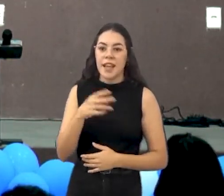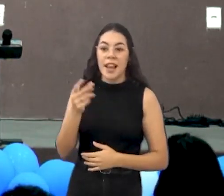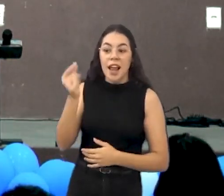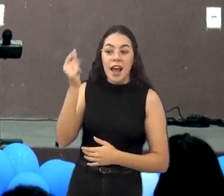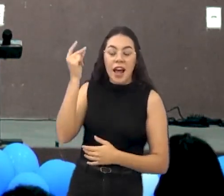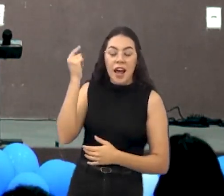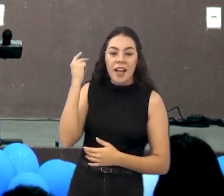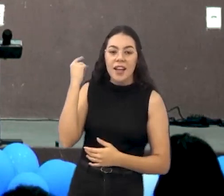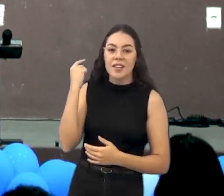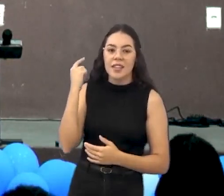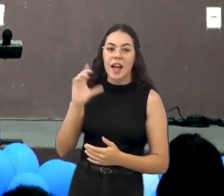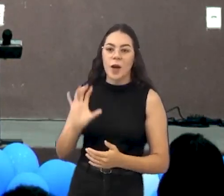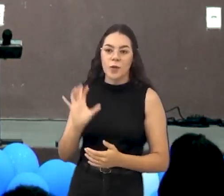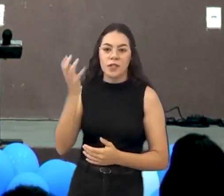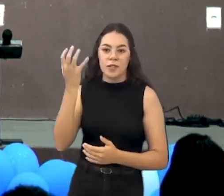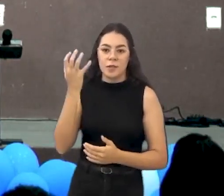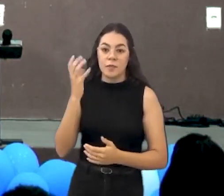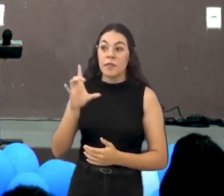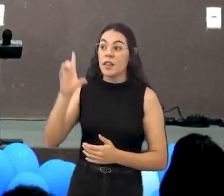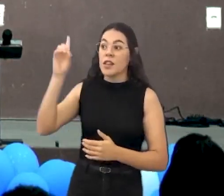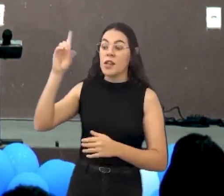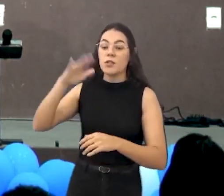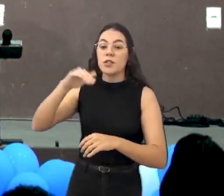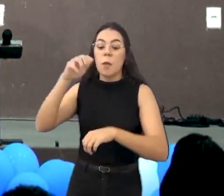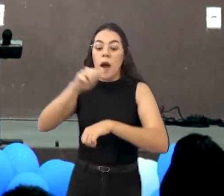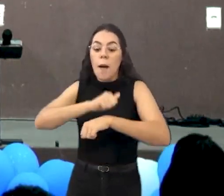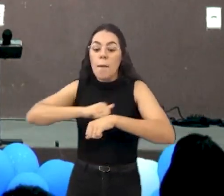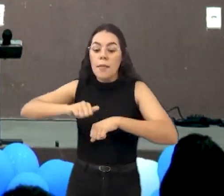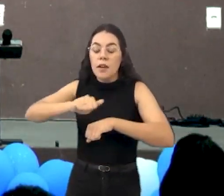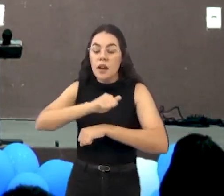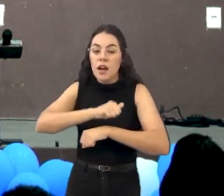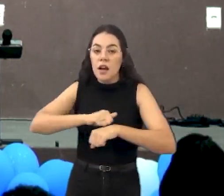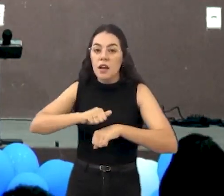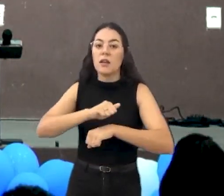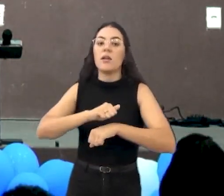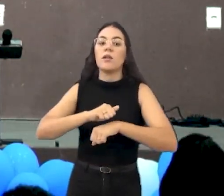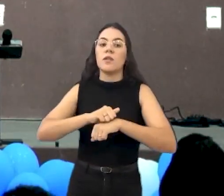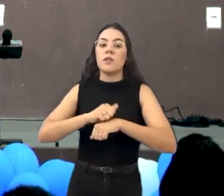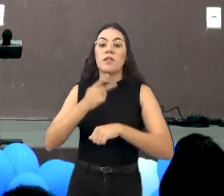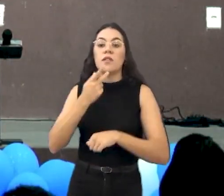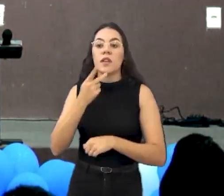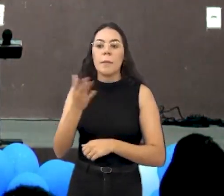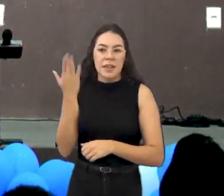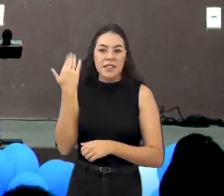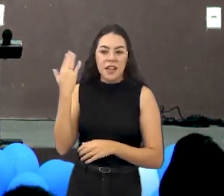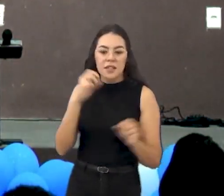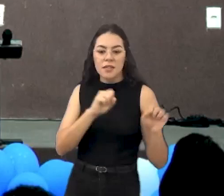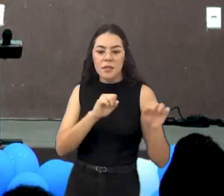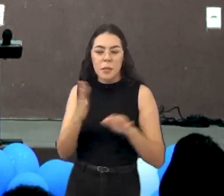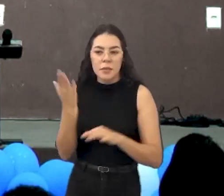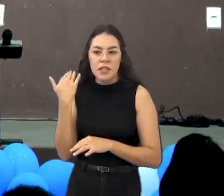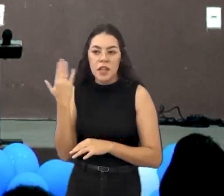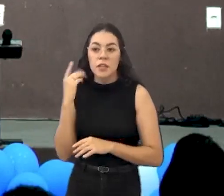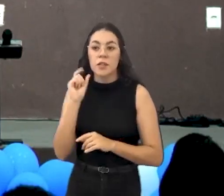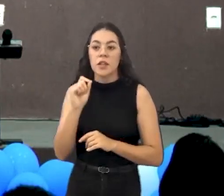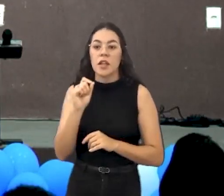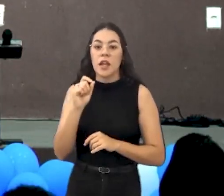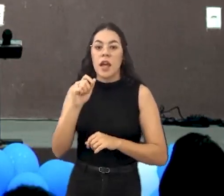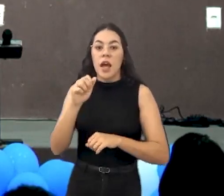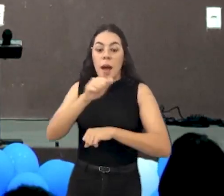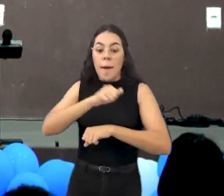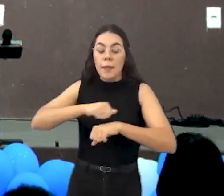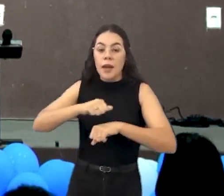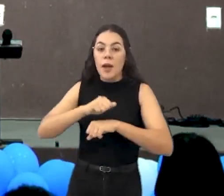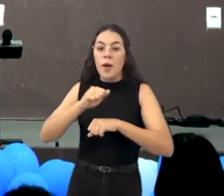humanidade. Deus, ao chamar Abraão, ele afirmou, e a gente já viu isso aqui na mensagem passada, ele afirmou abençoar